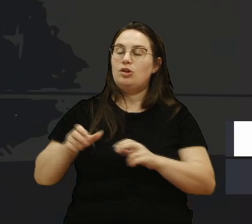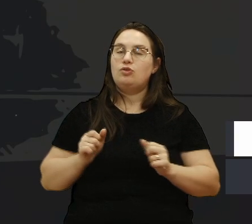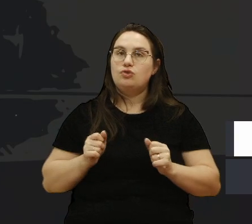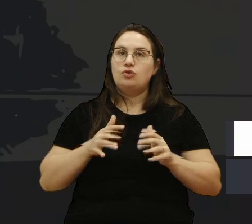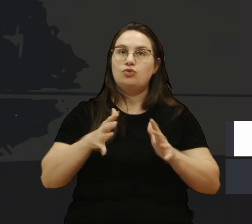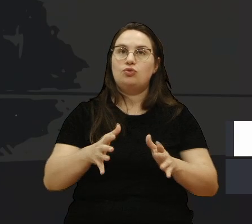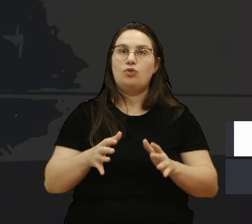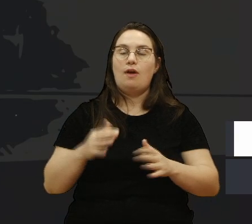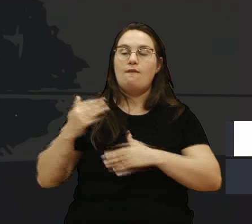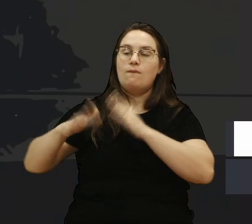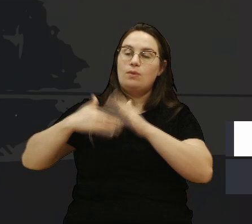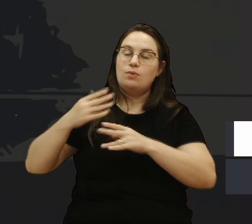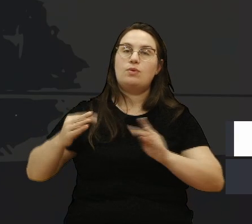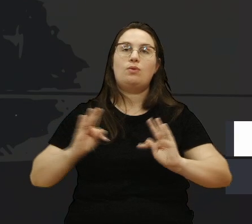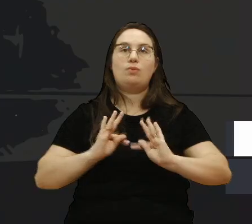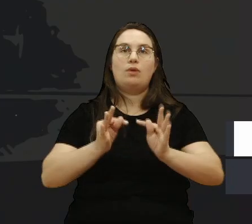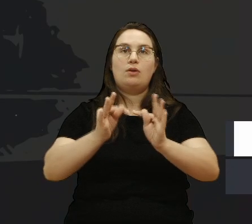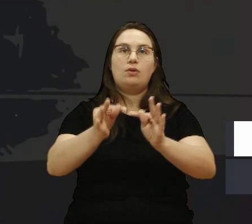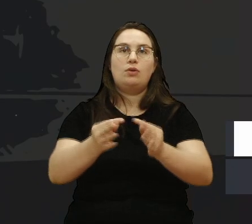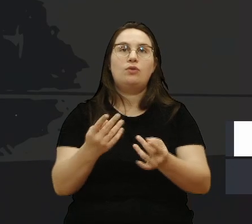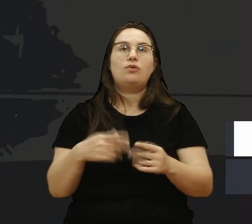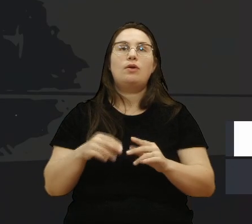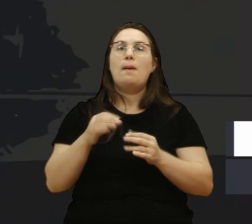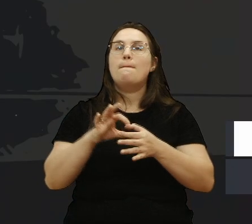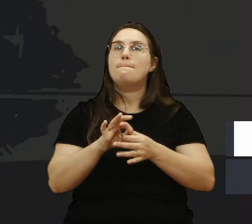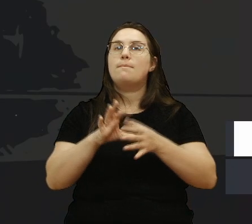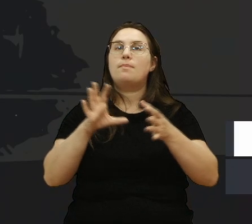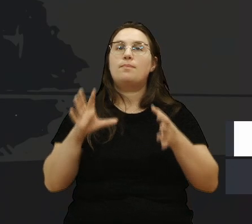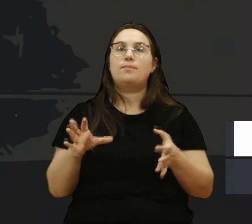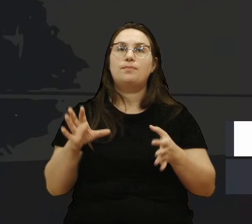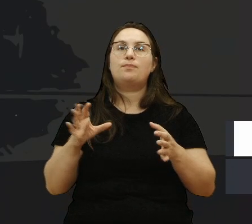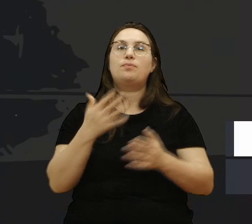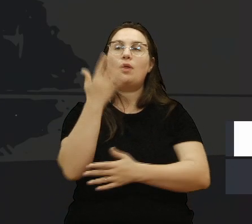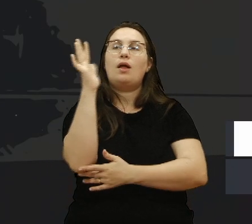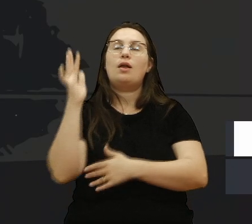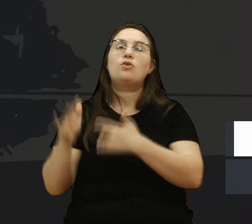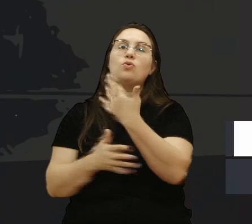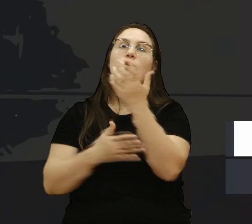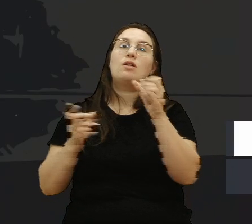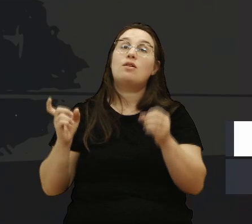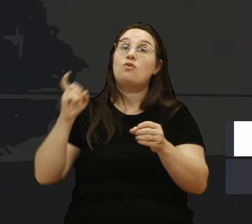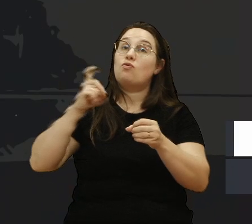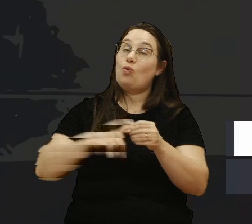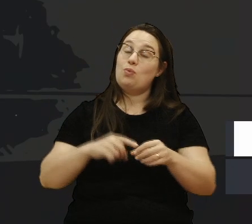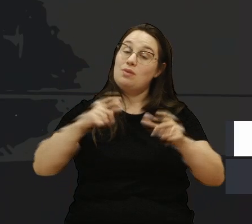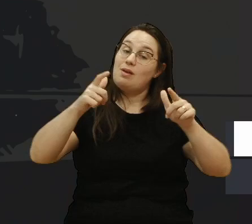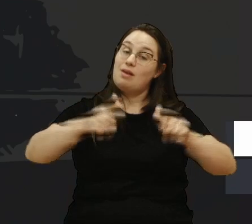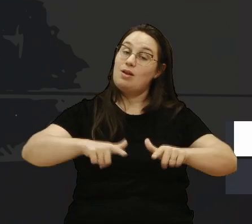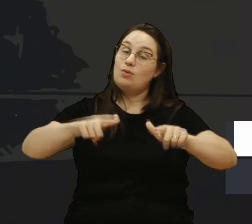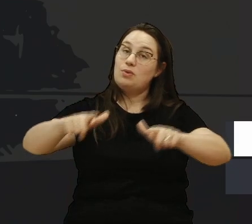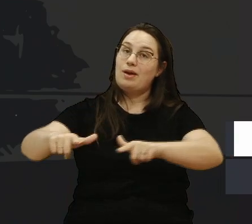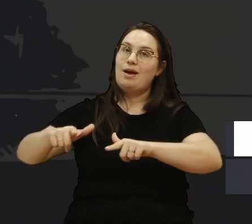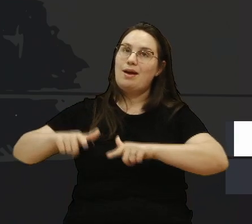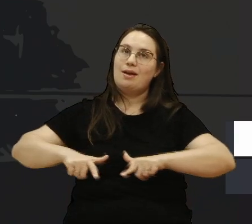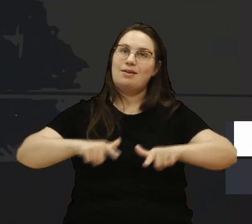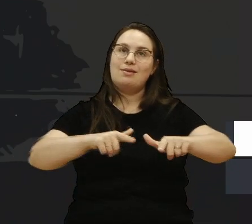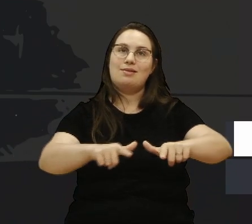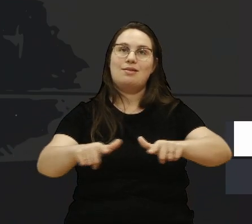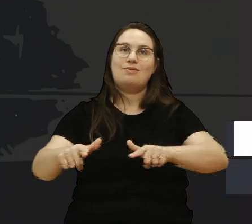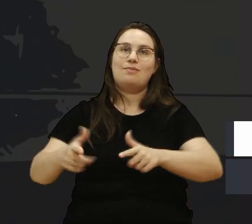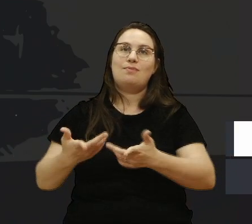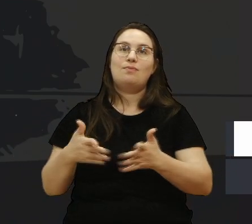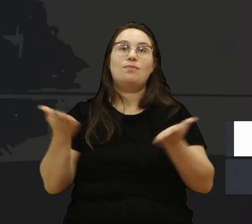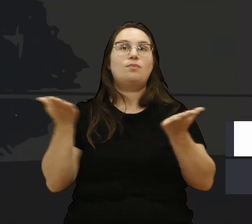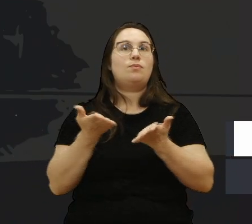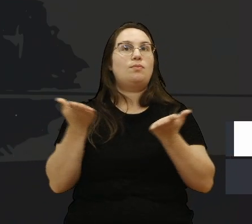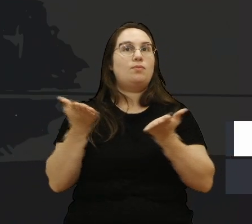tecnológica. Ao agente que permitiu à natureza retornar seu espaço de grandes áreas. E hoje, agora